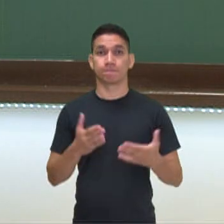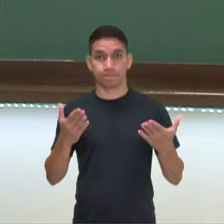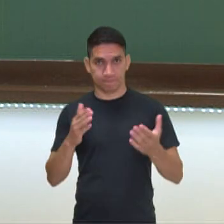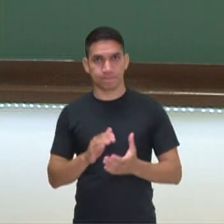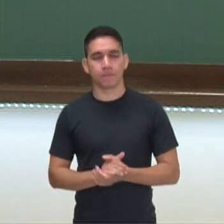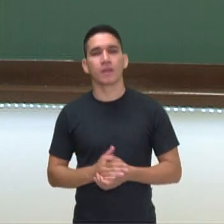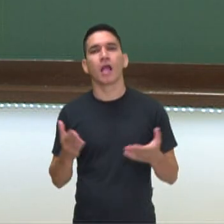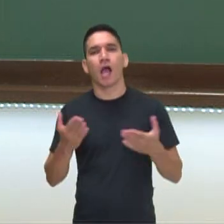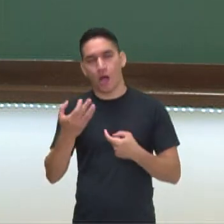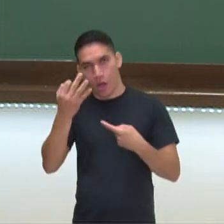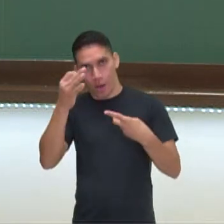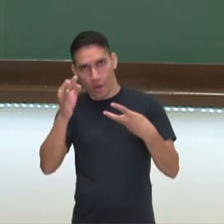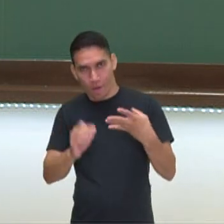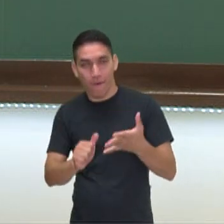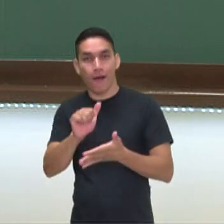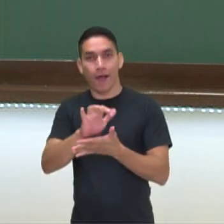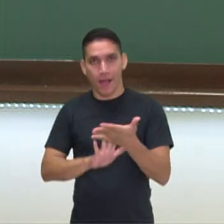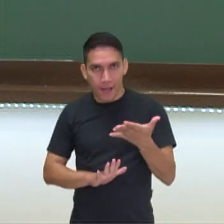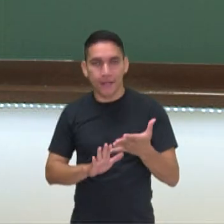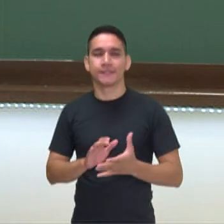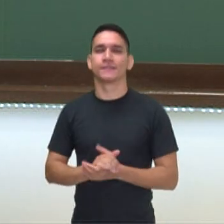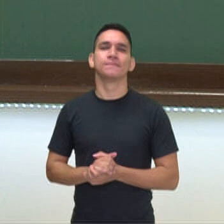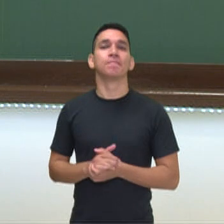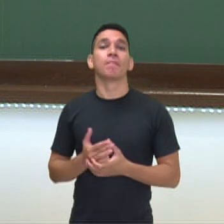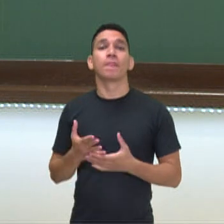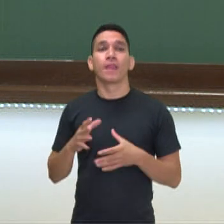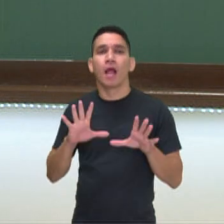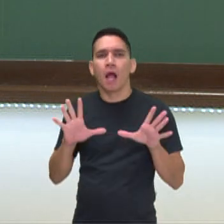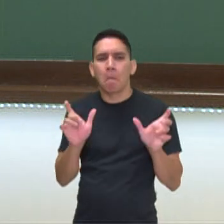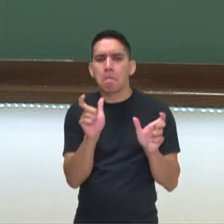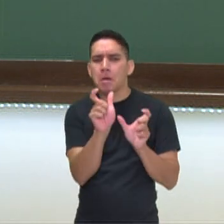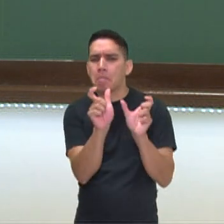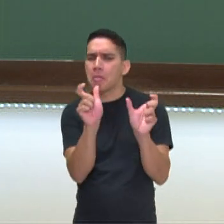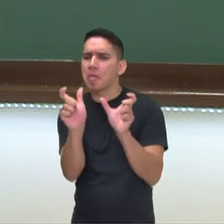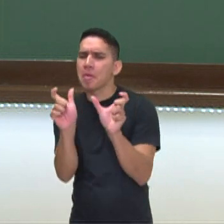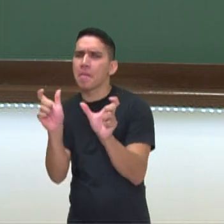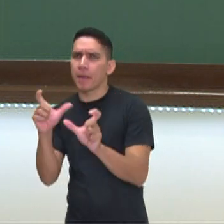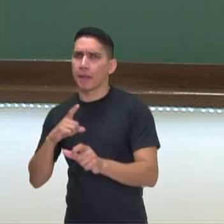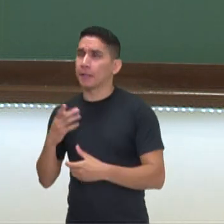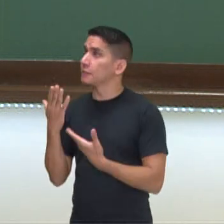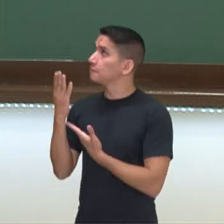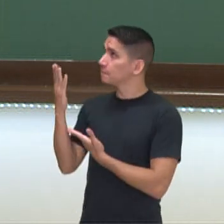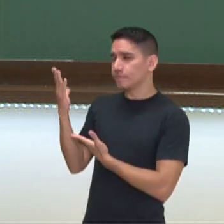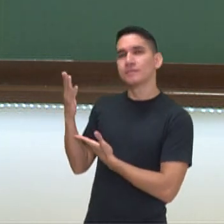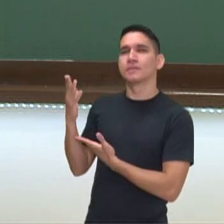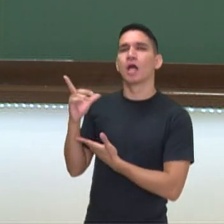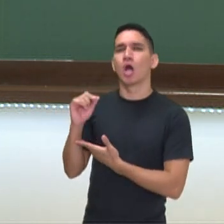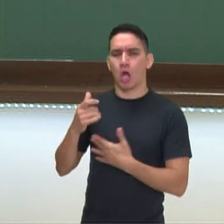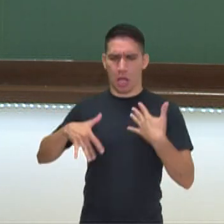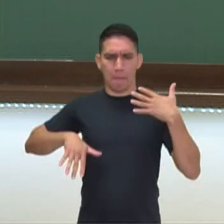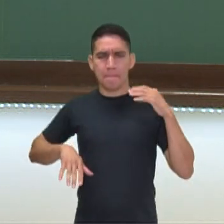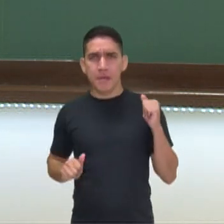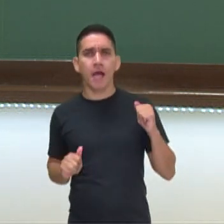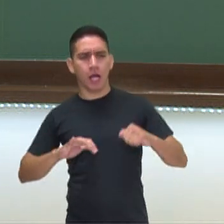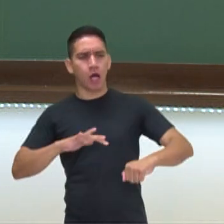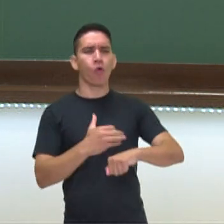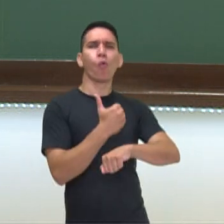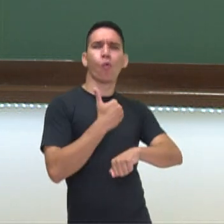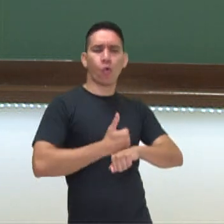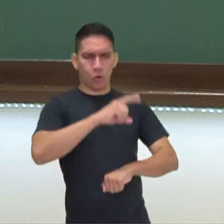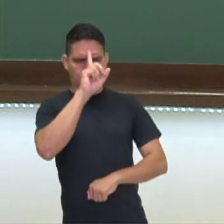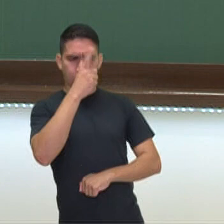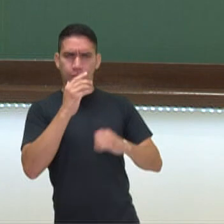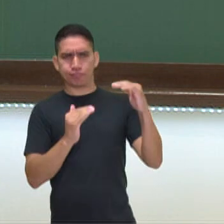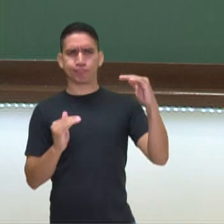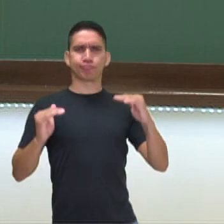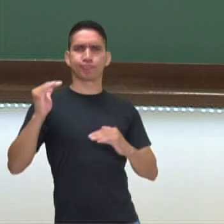Pessoal, vamos corrigir a nossa atividade, né? Então, esse conjunto de palavras, Espanha, conquista, dominação,